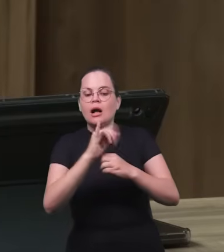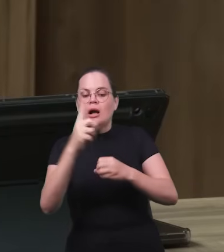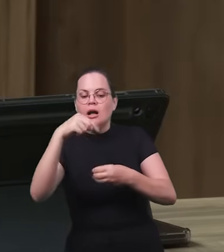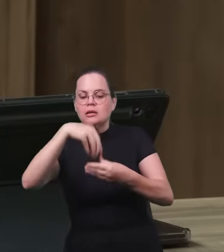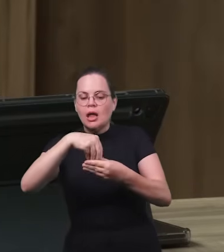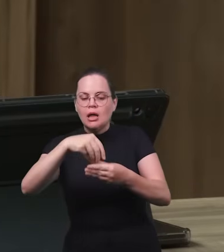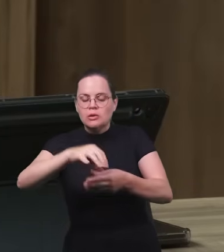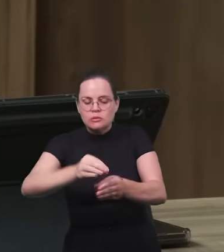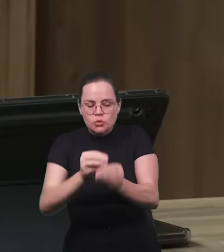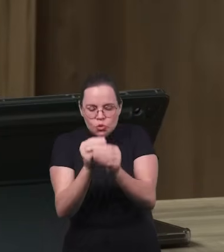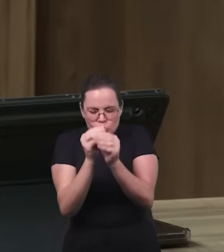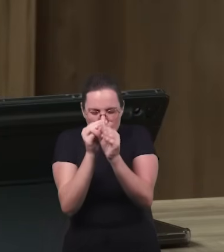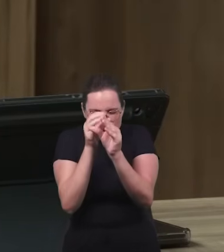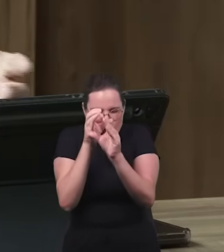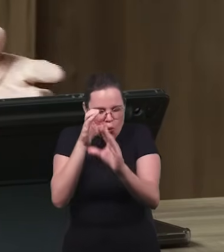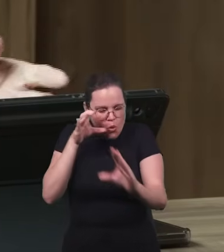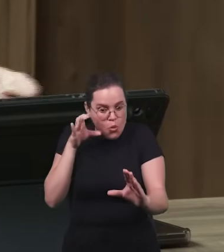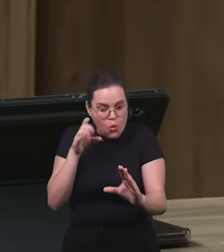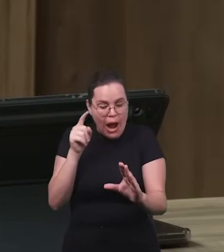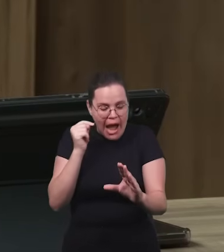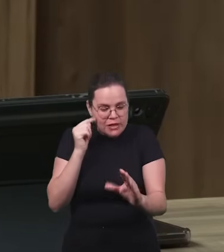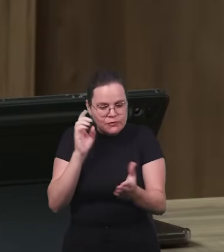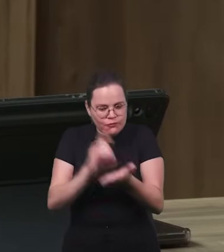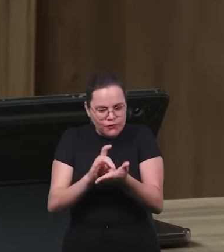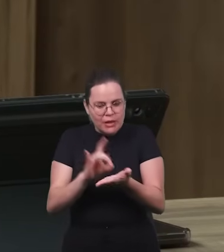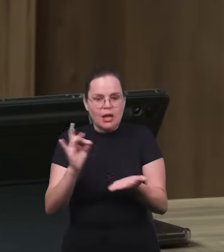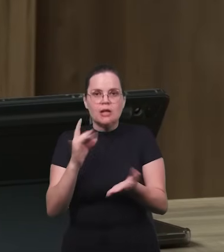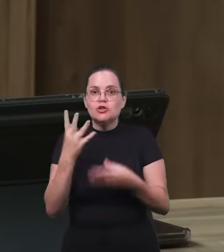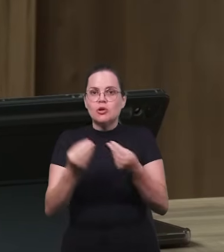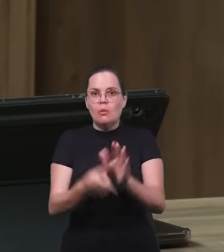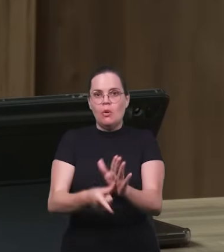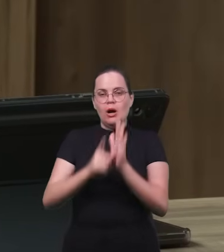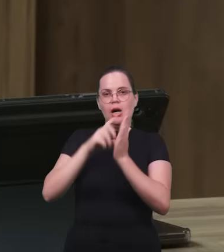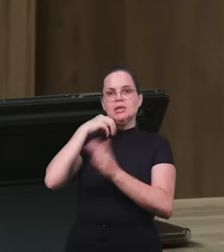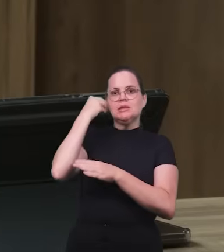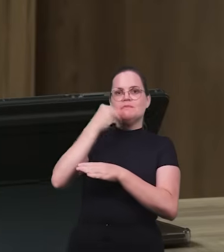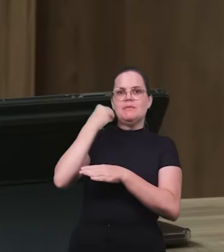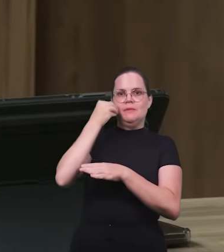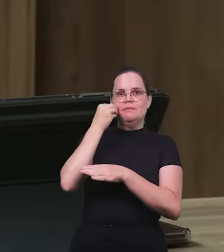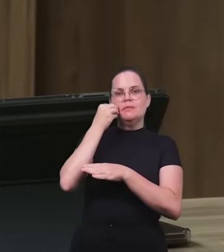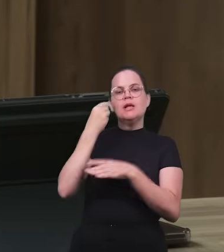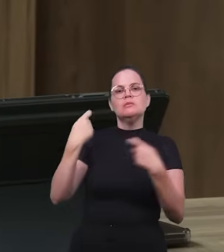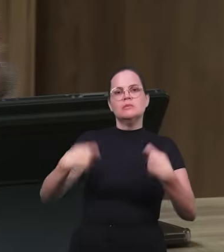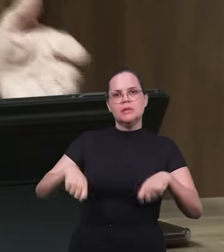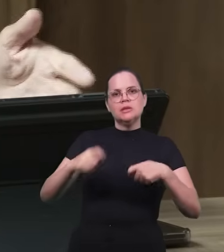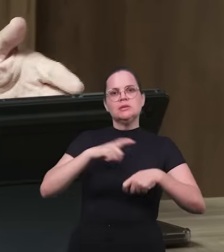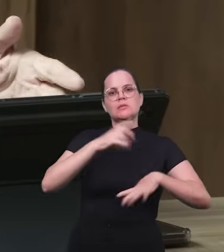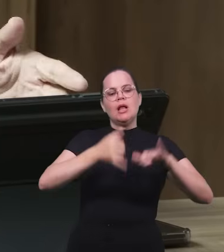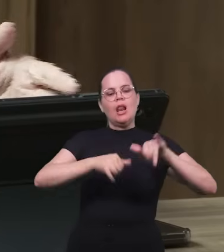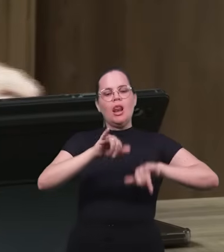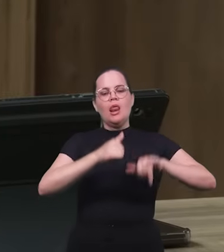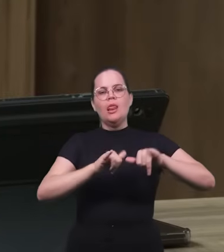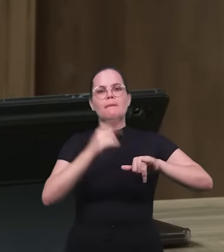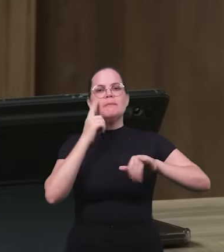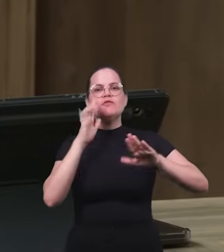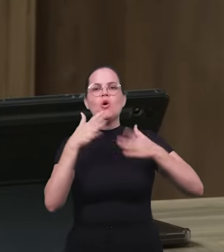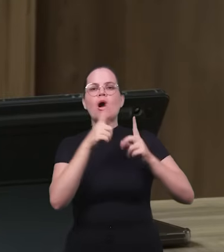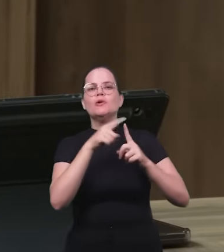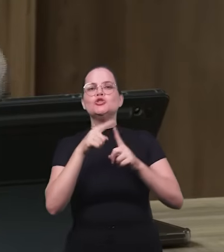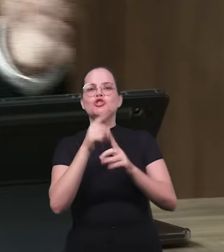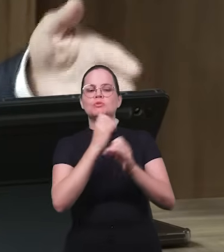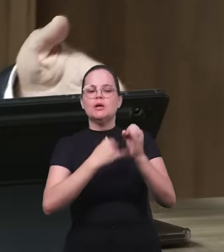real, existem vários experimentos que são feitos para definir, né? Que tipo de molécula que tem